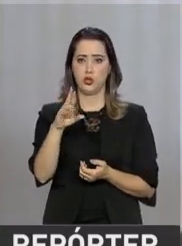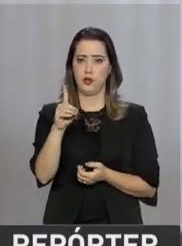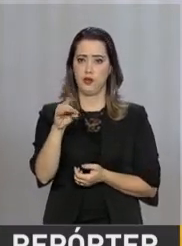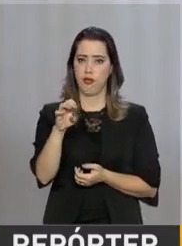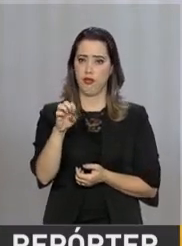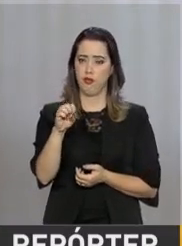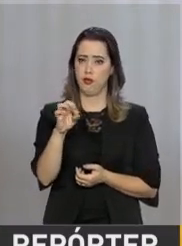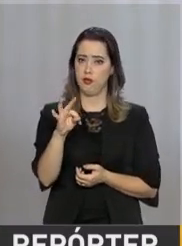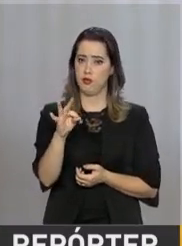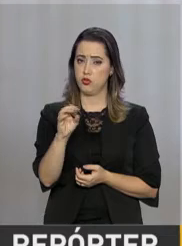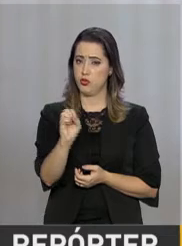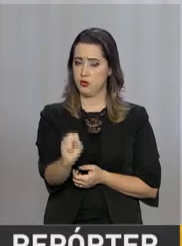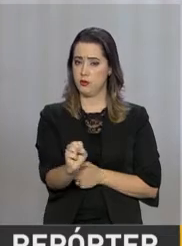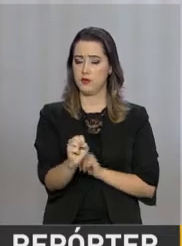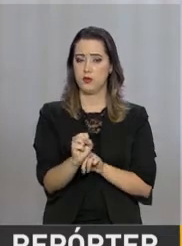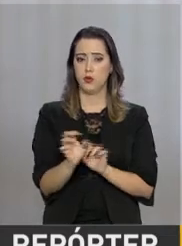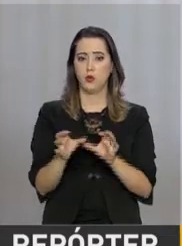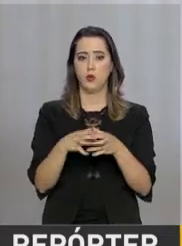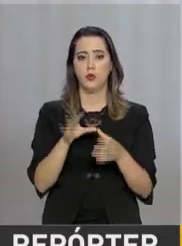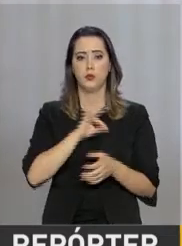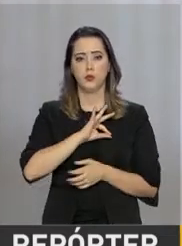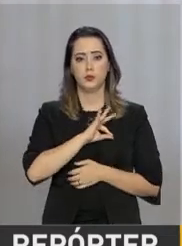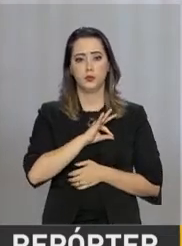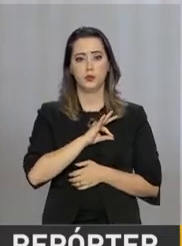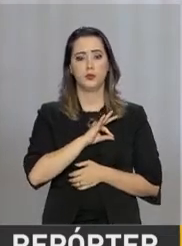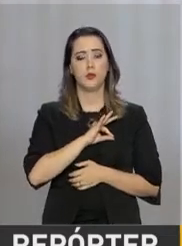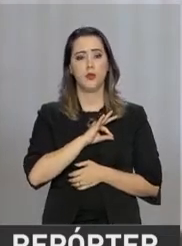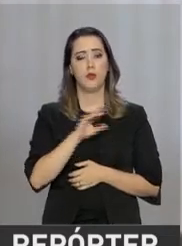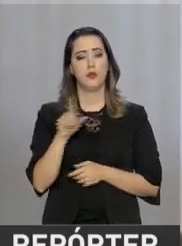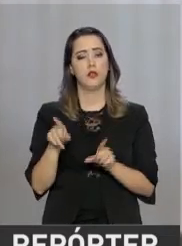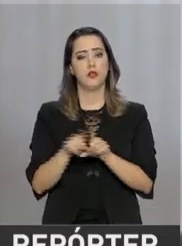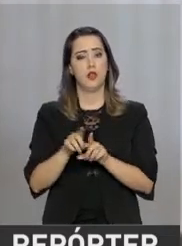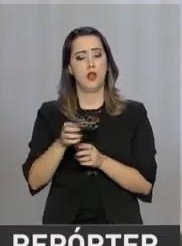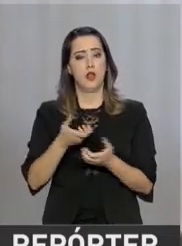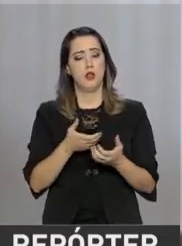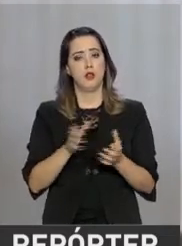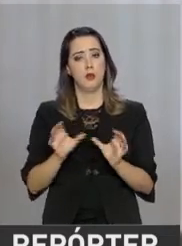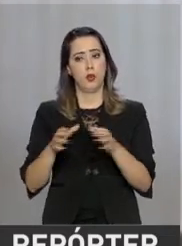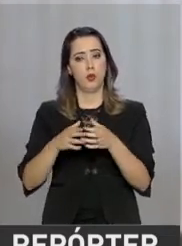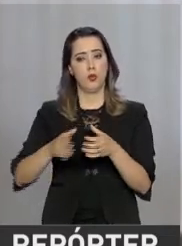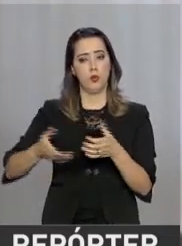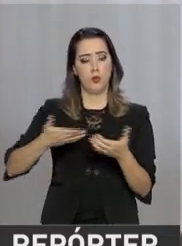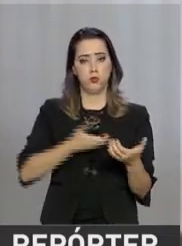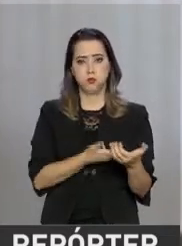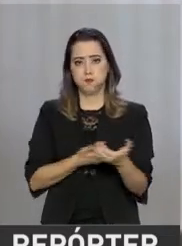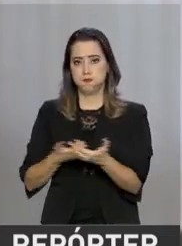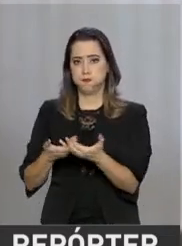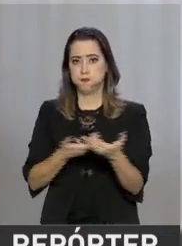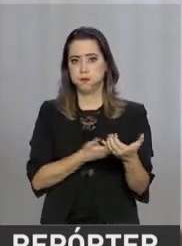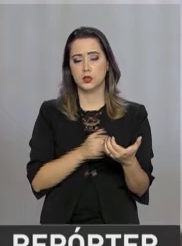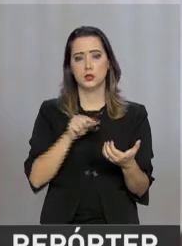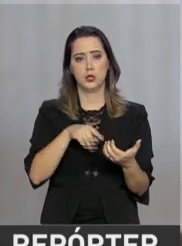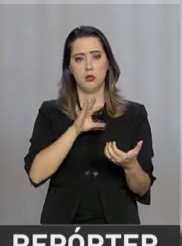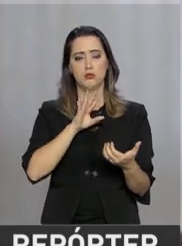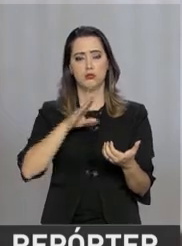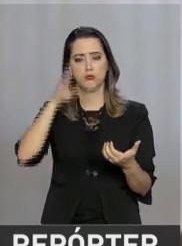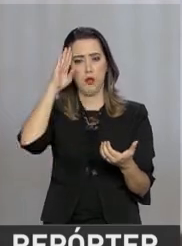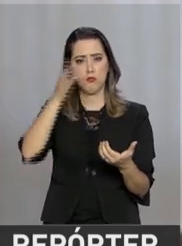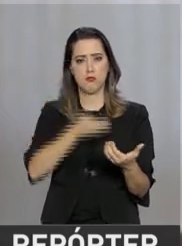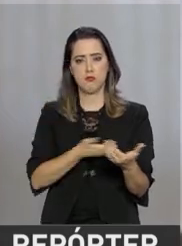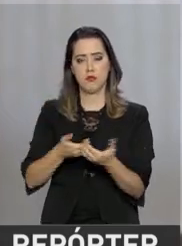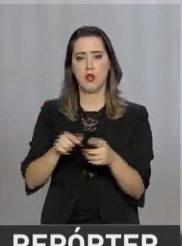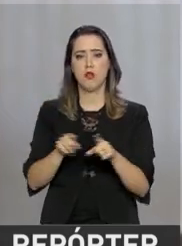envolveu efetivos das polícias militares e dos bombeiros de todos os estados da federação e que teve